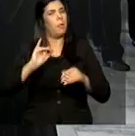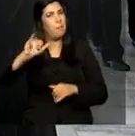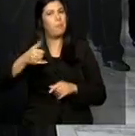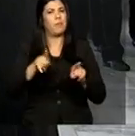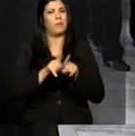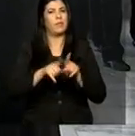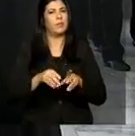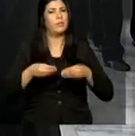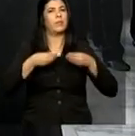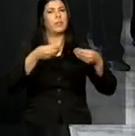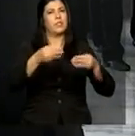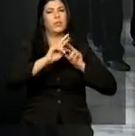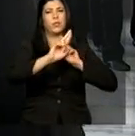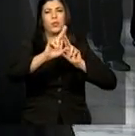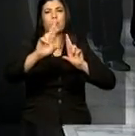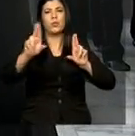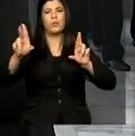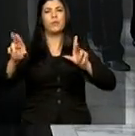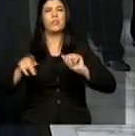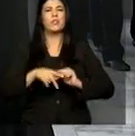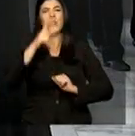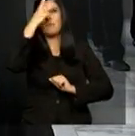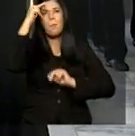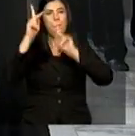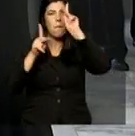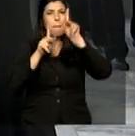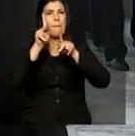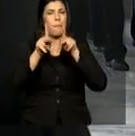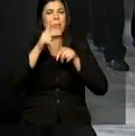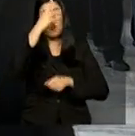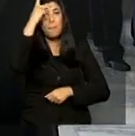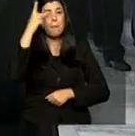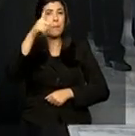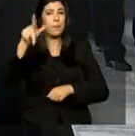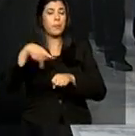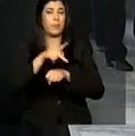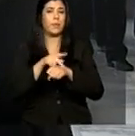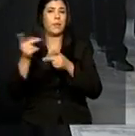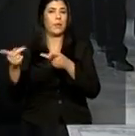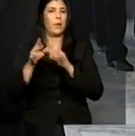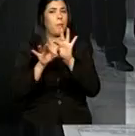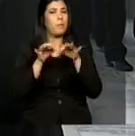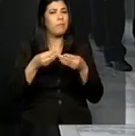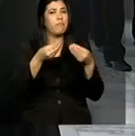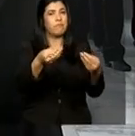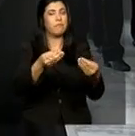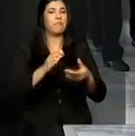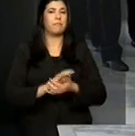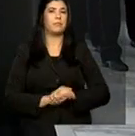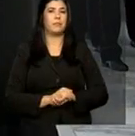Nós temos essa diversidade de comportamentos que é bastante importante também ser mensurada.